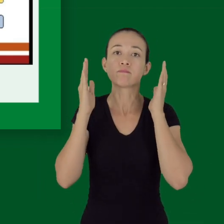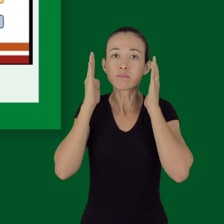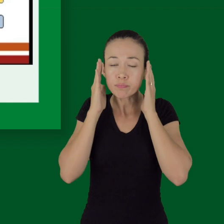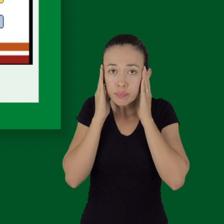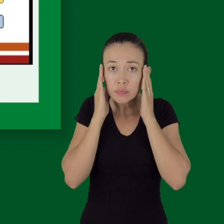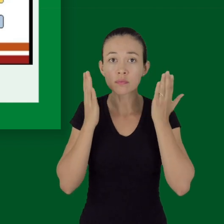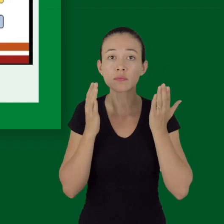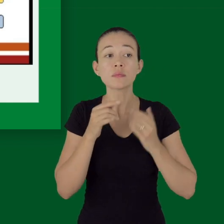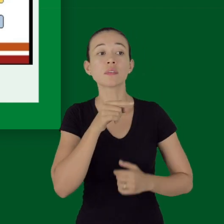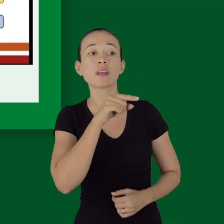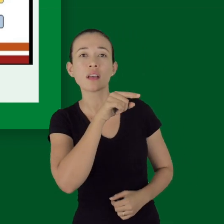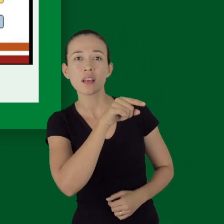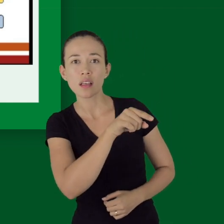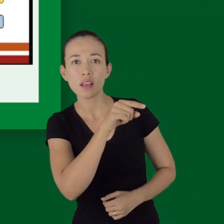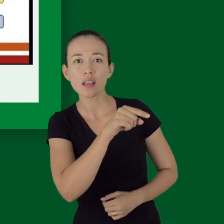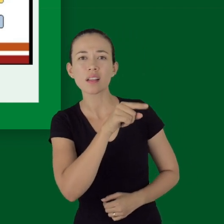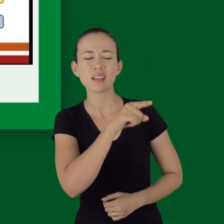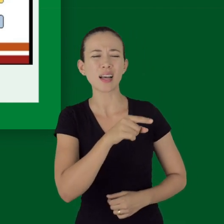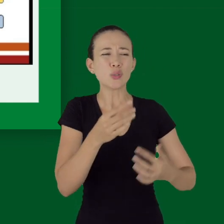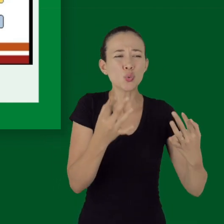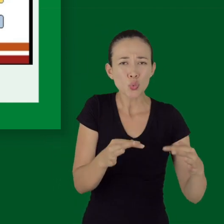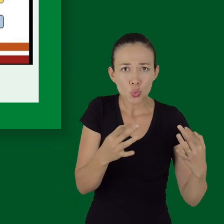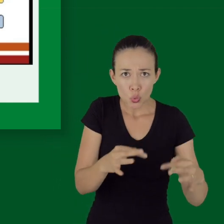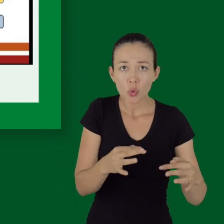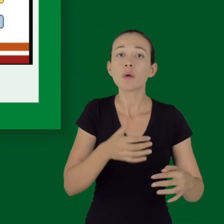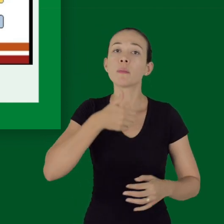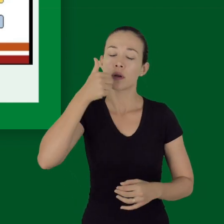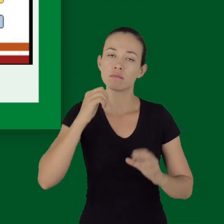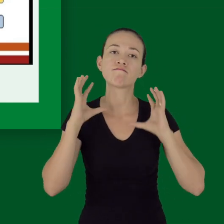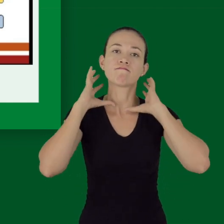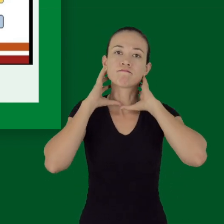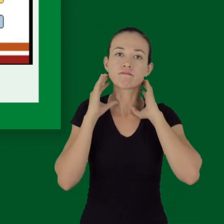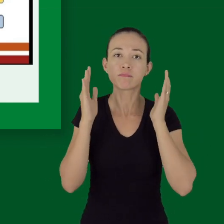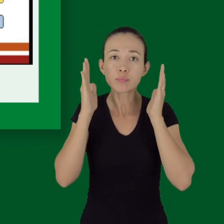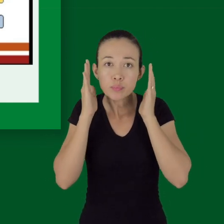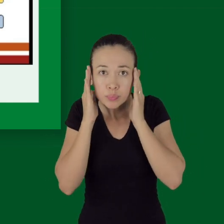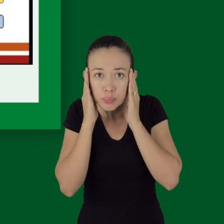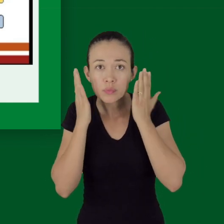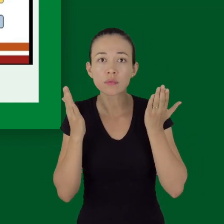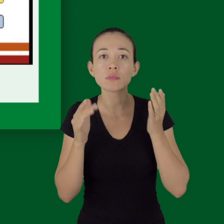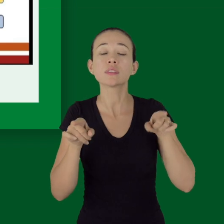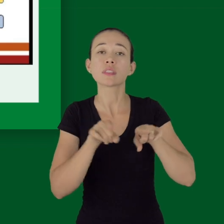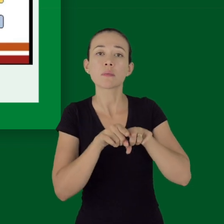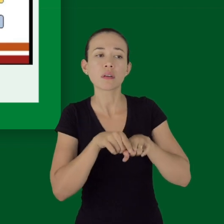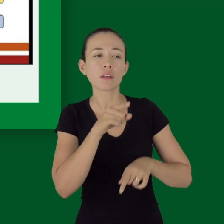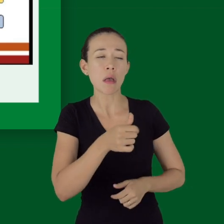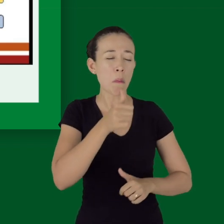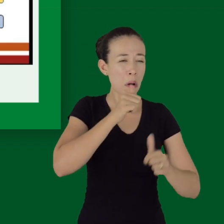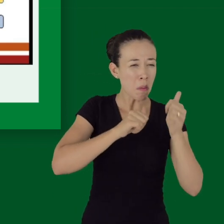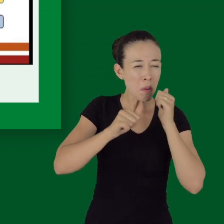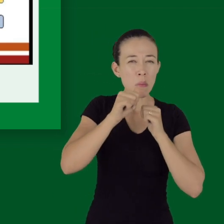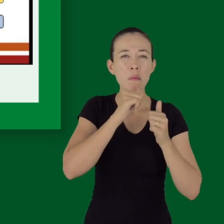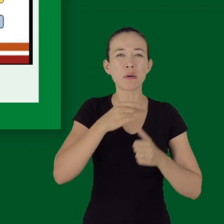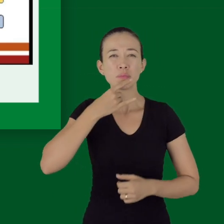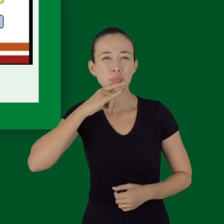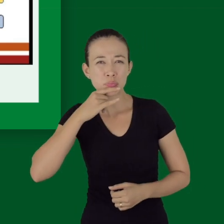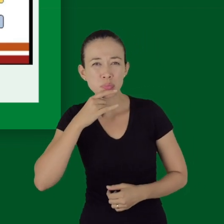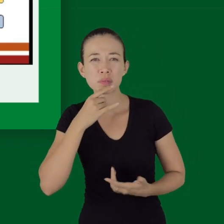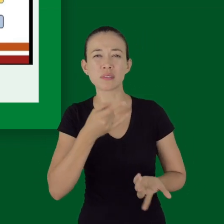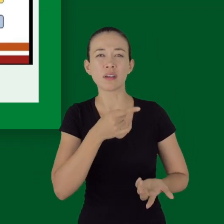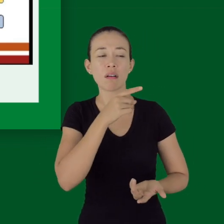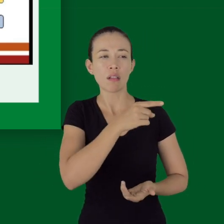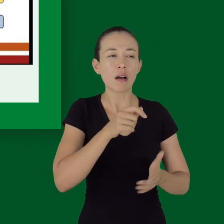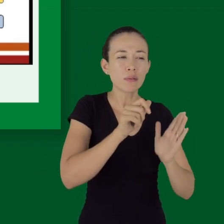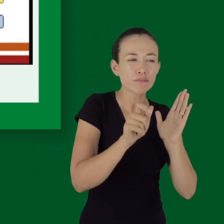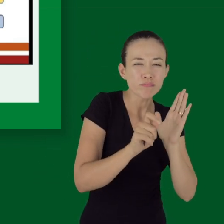droga, não pode se comunicar adequadamente, que nós acabamos de ver. Paciente idoso, nível de alerta, porque as estruturas, eles